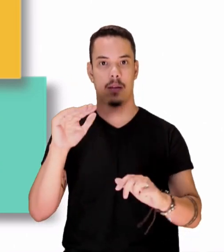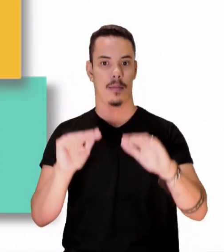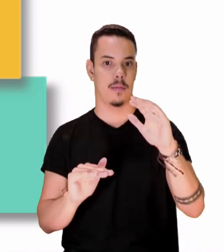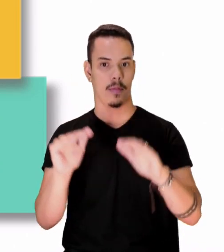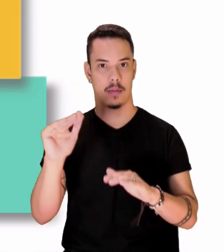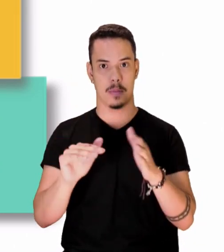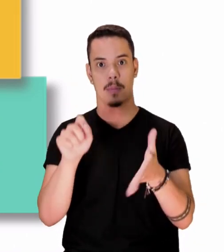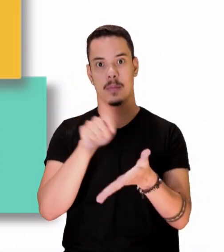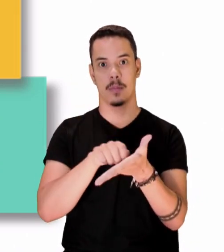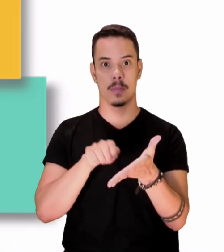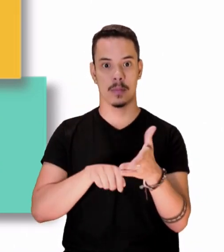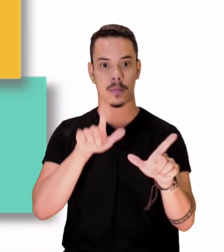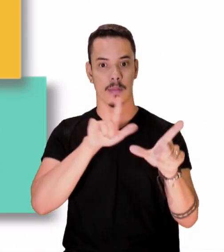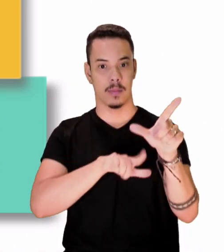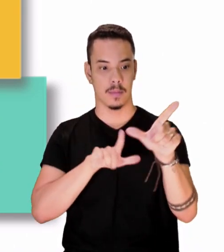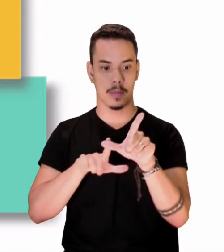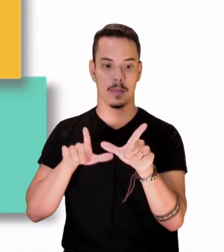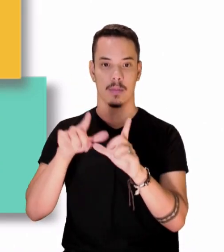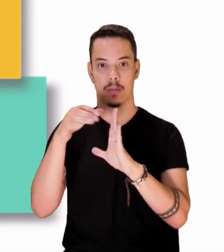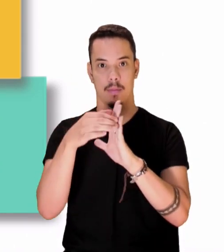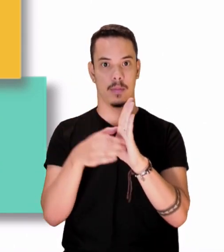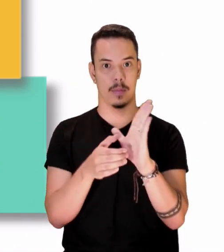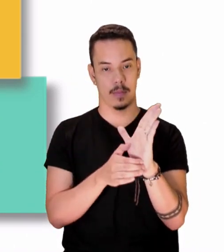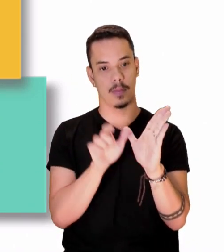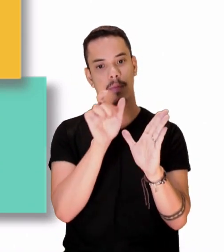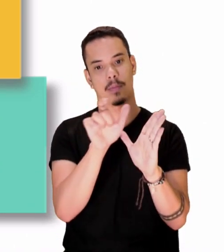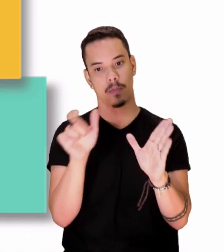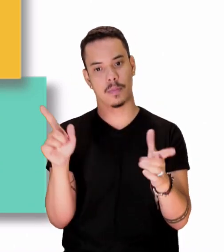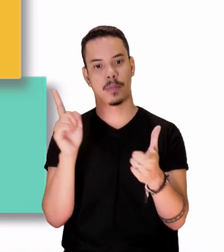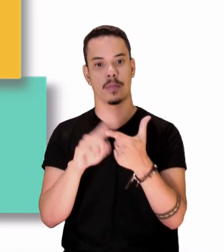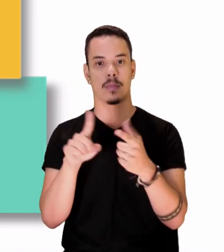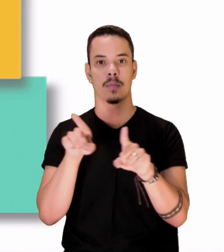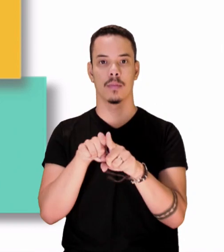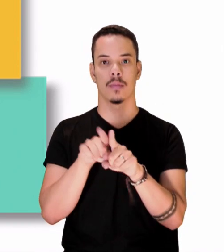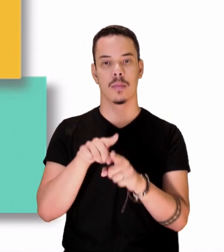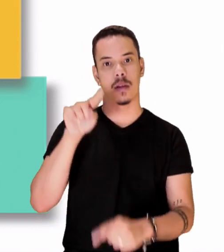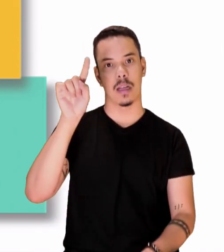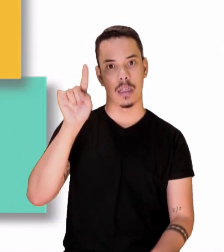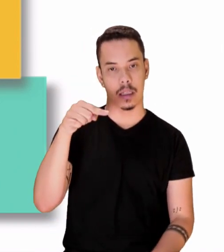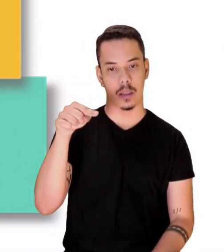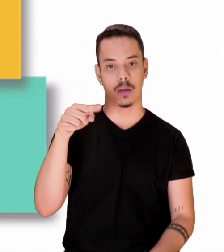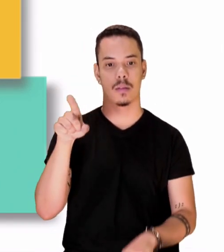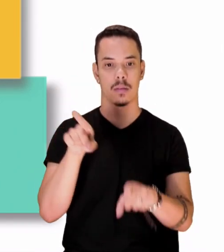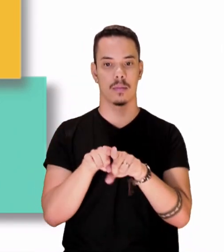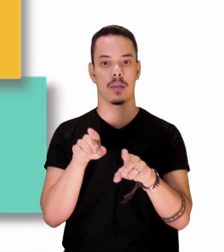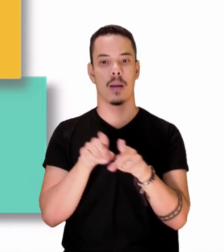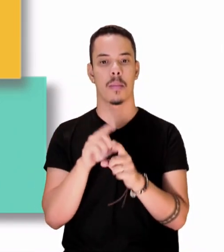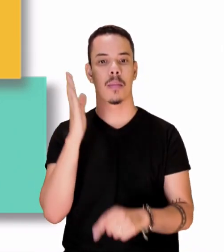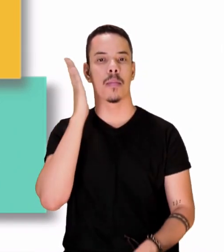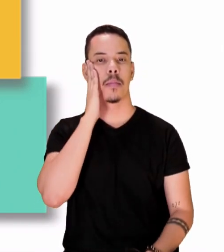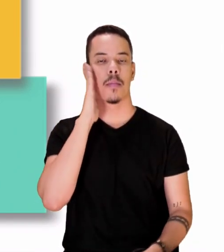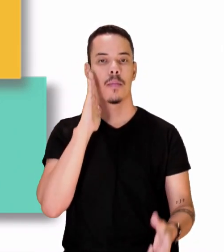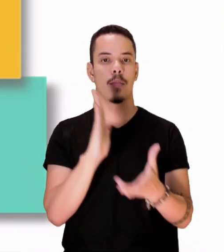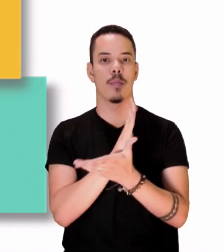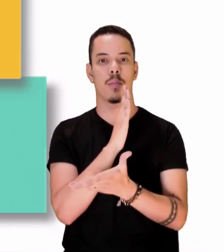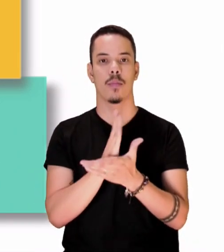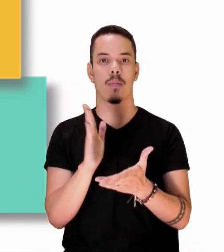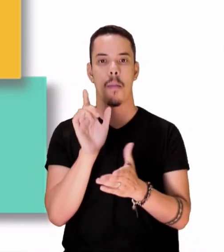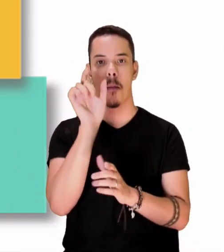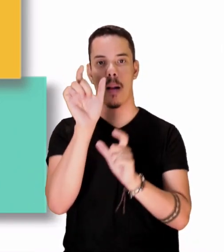certas palavras. Continuando ainda no nivelamento, acentuação gráfica, emprego de algumas classes